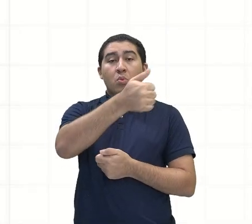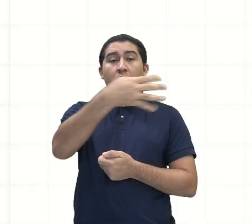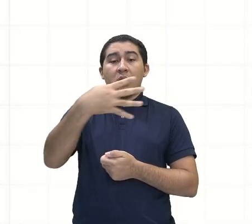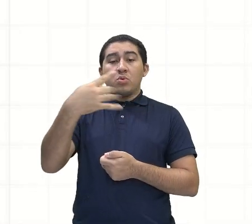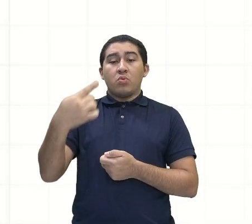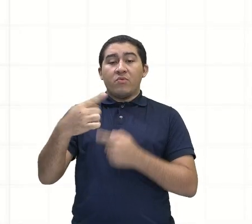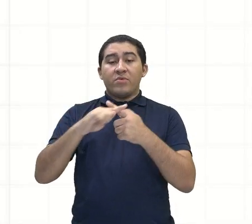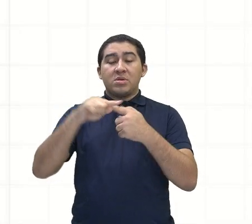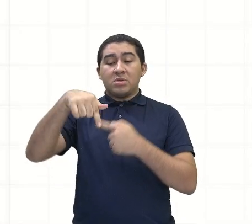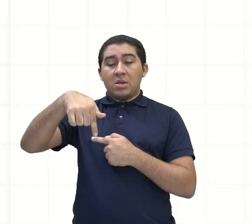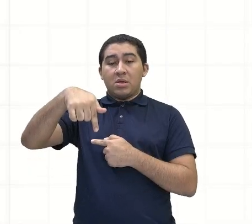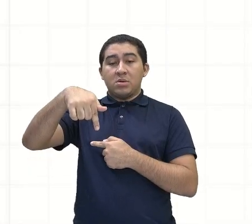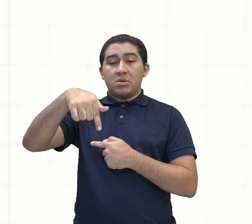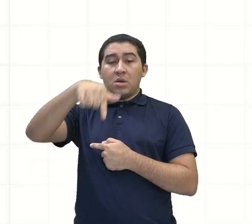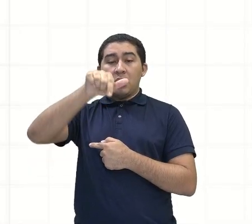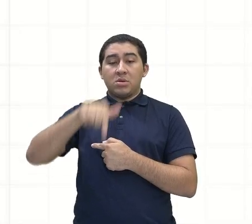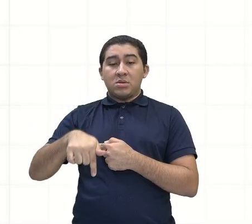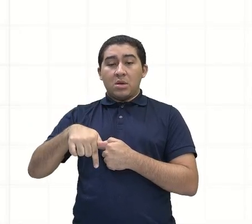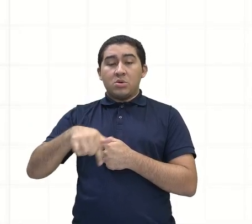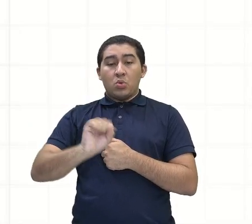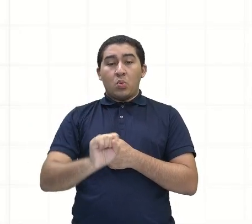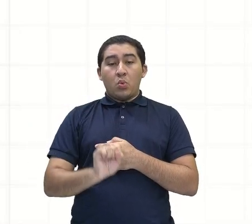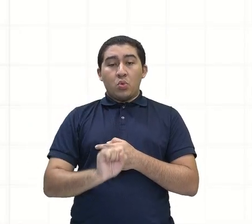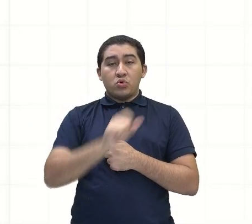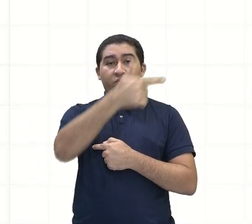7. 4 vezes 7, 28, vai 2.